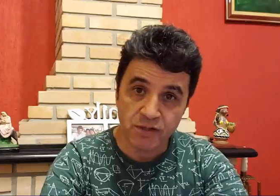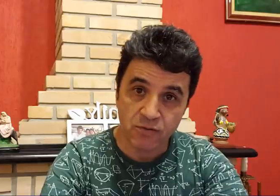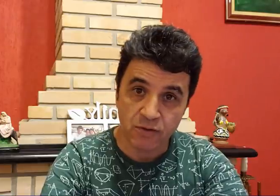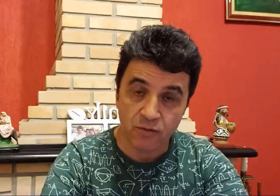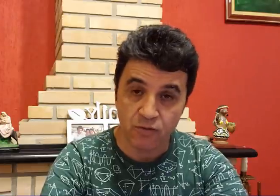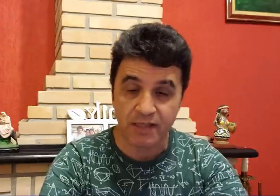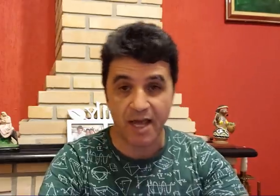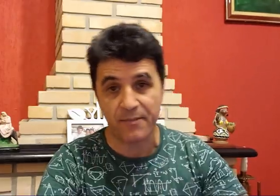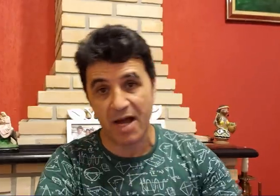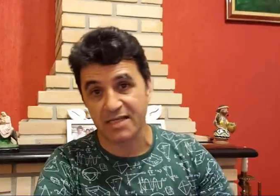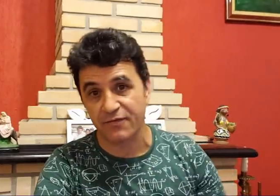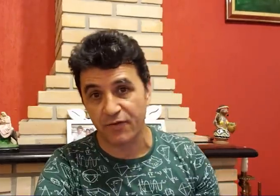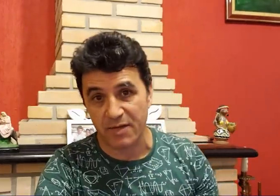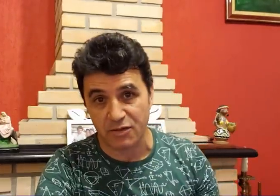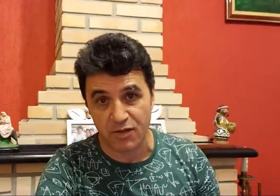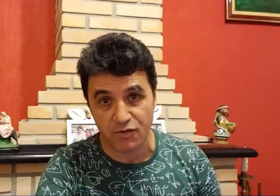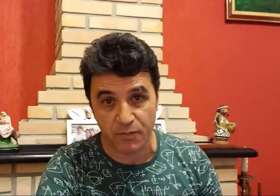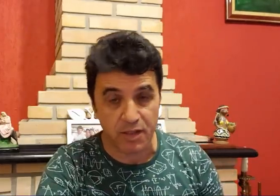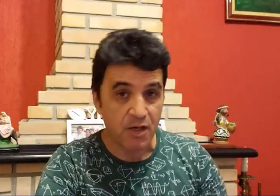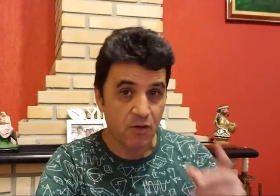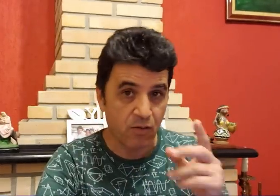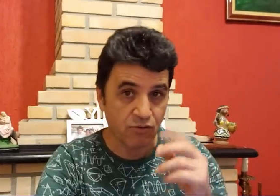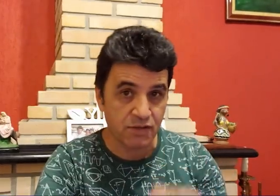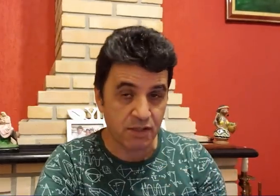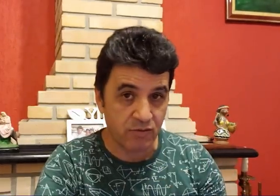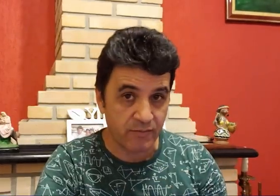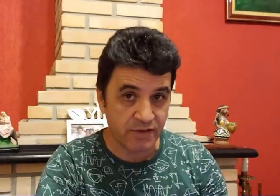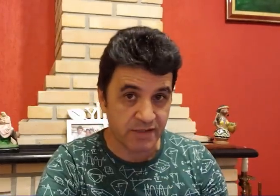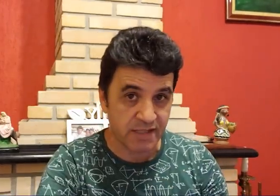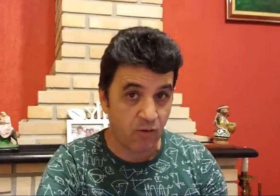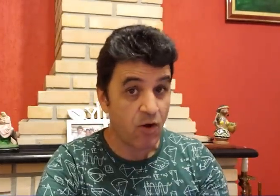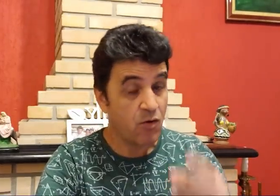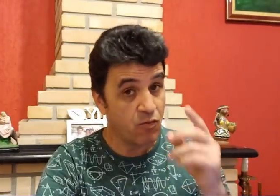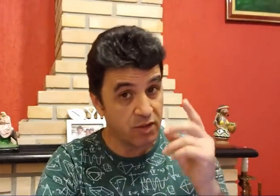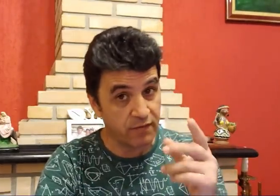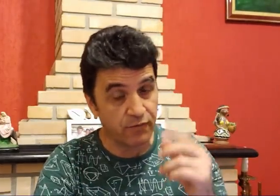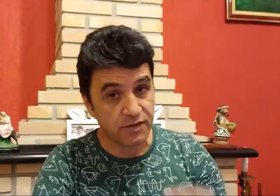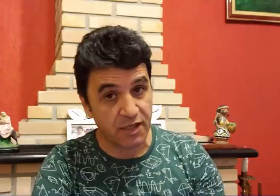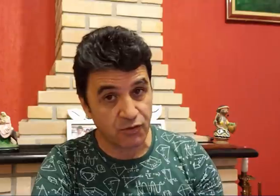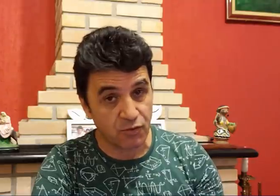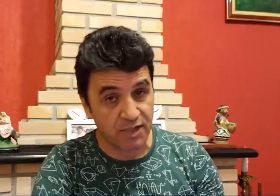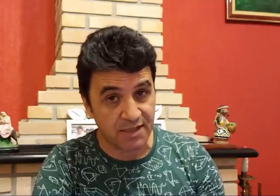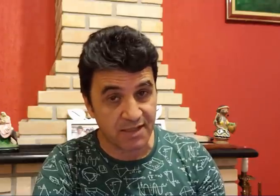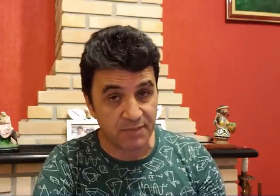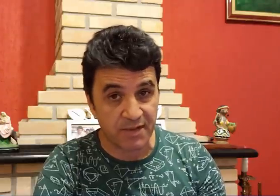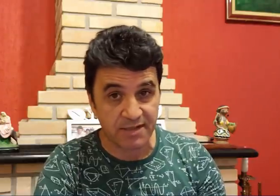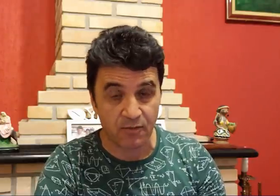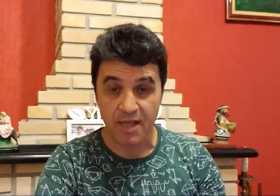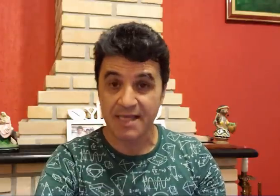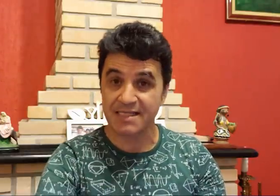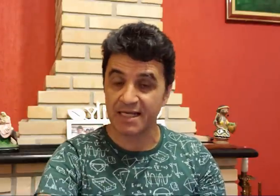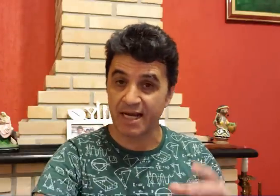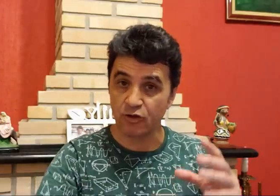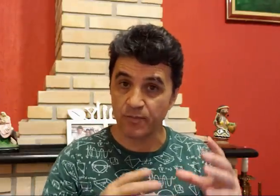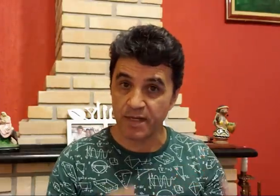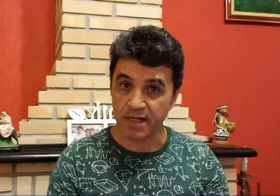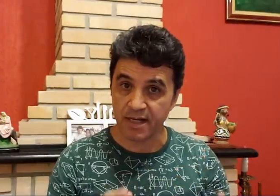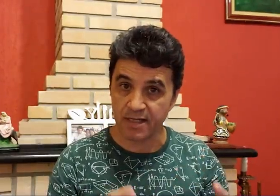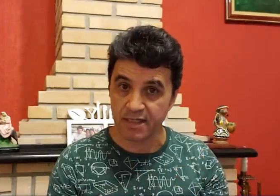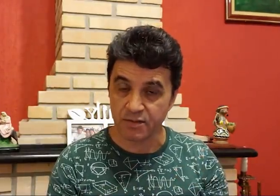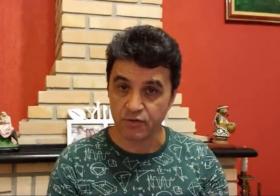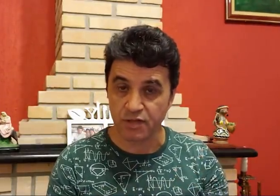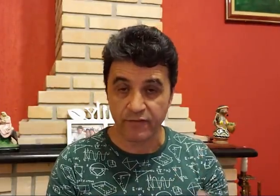você achou desse conteúdo? Quer mais informações sobre o auxílio emergencial? O que você achou dessa antecipação? Será que